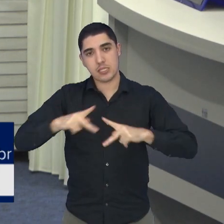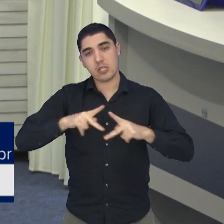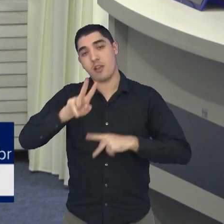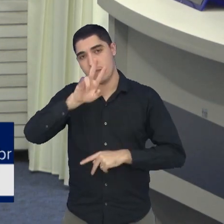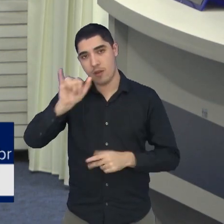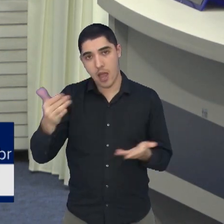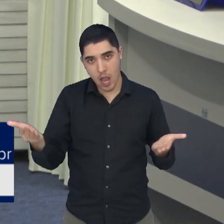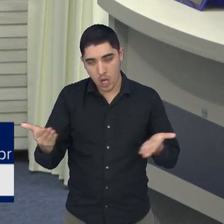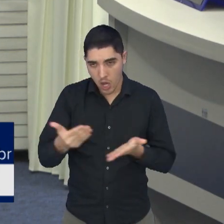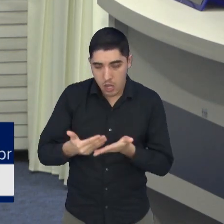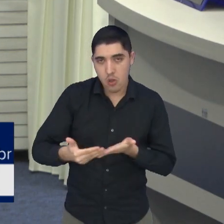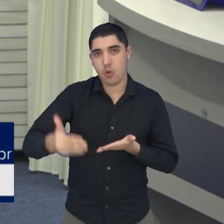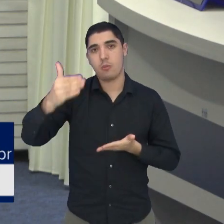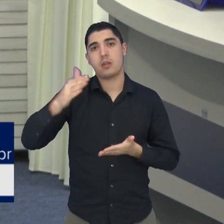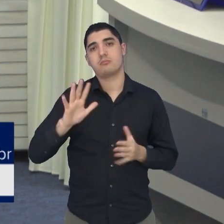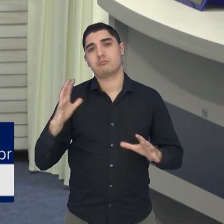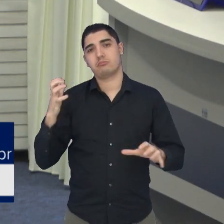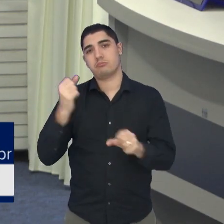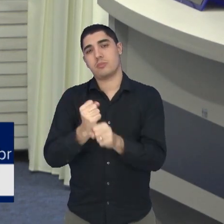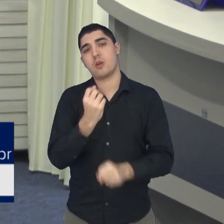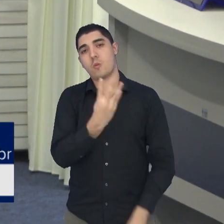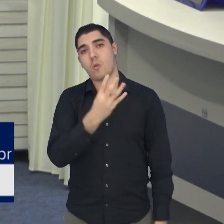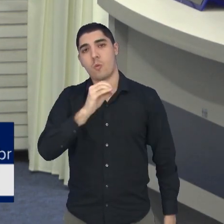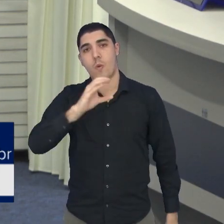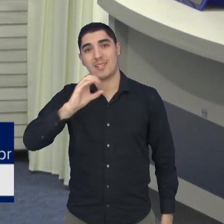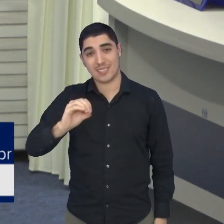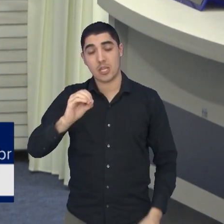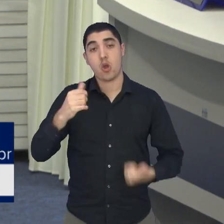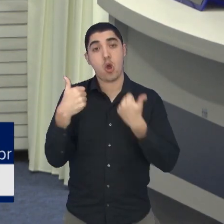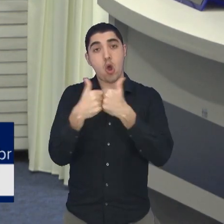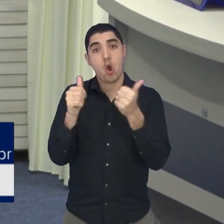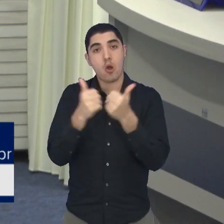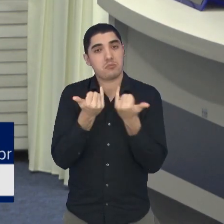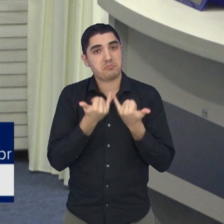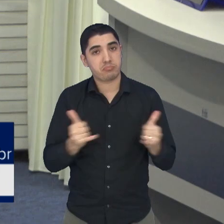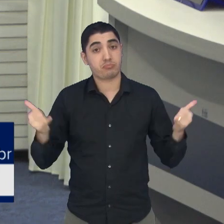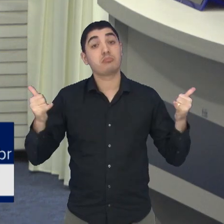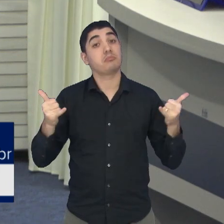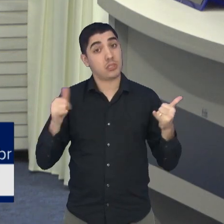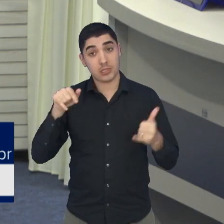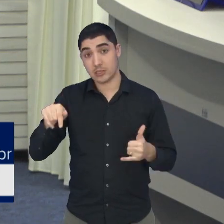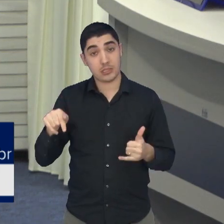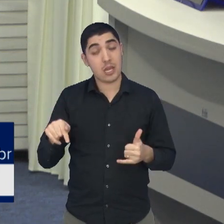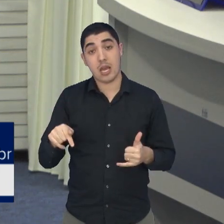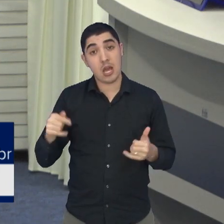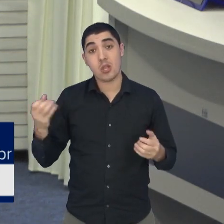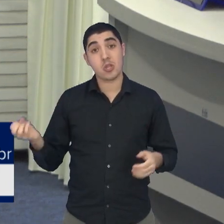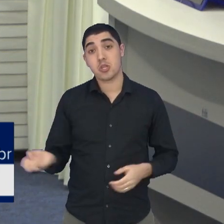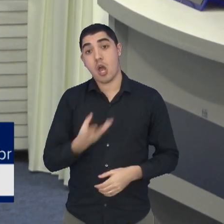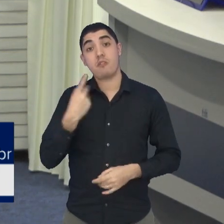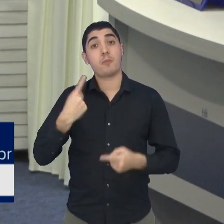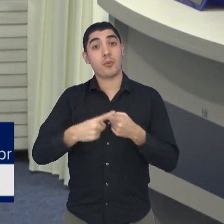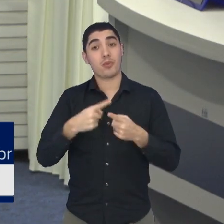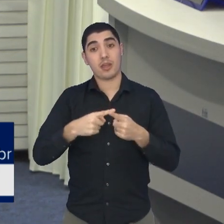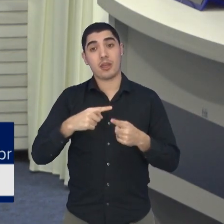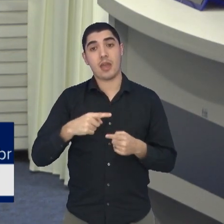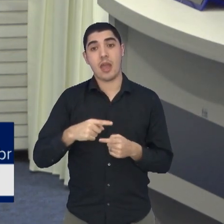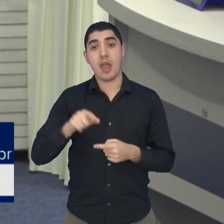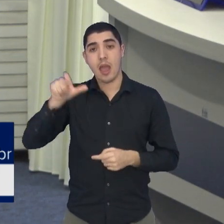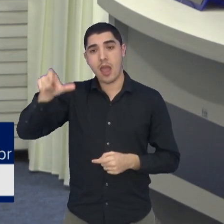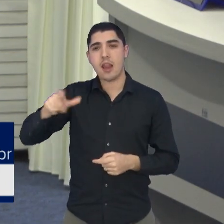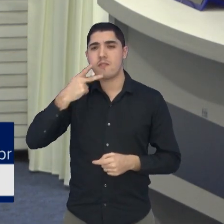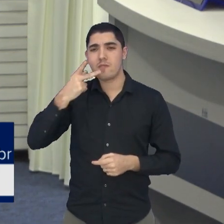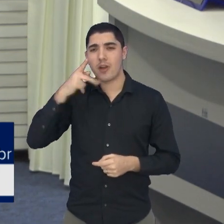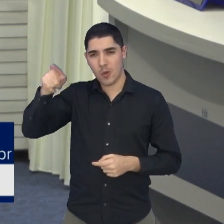aí trabalhar com 400 ônibus elétricos, que é novidade, inclusive, uma cidade que é modelo, que se fala muito, Zé Luiz, de